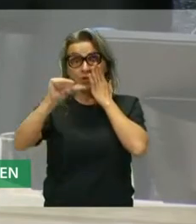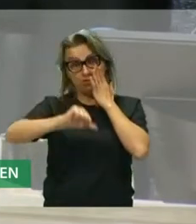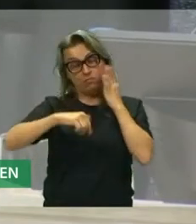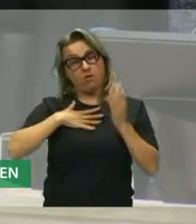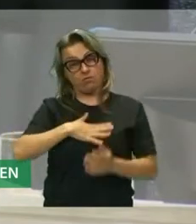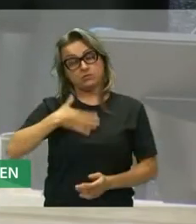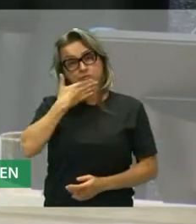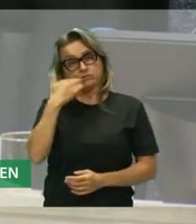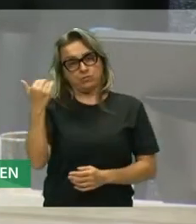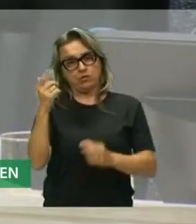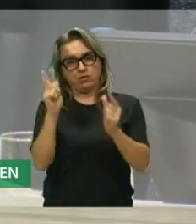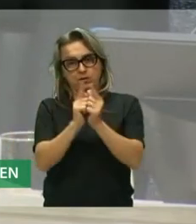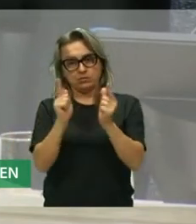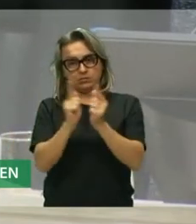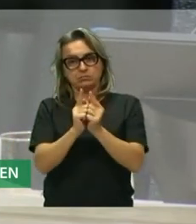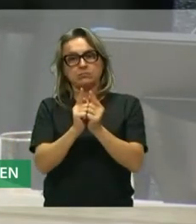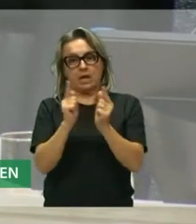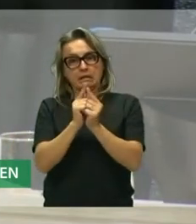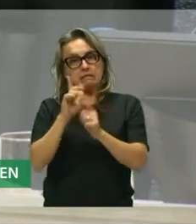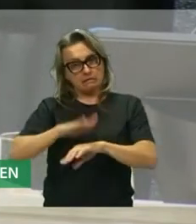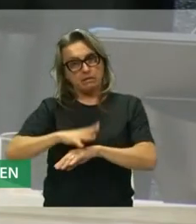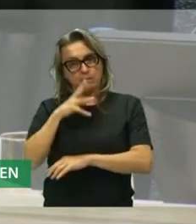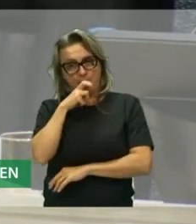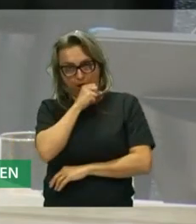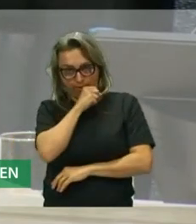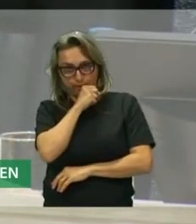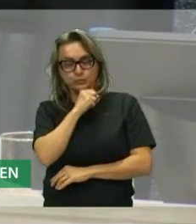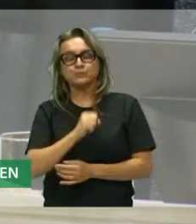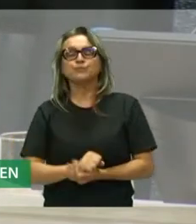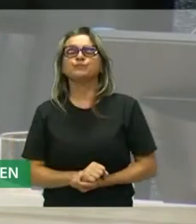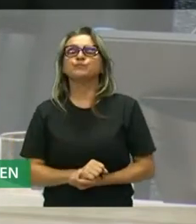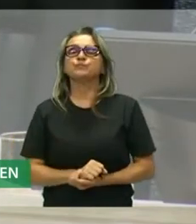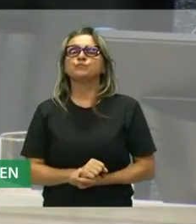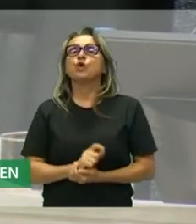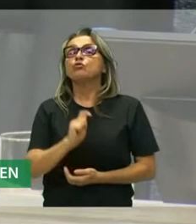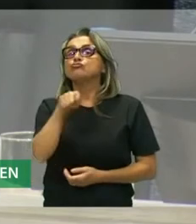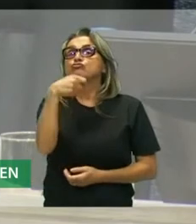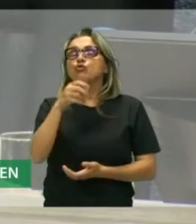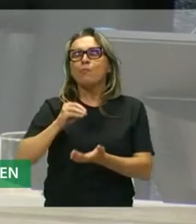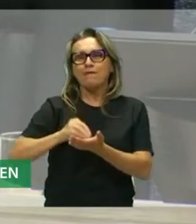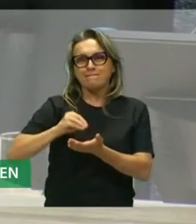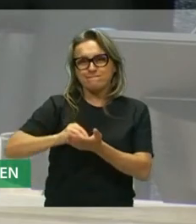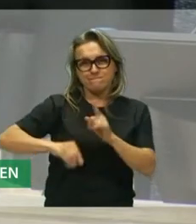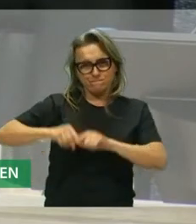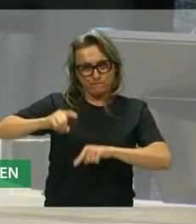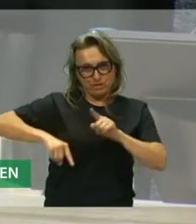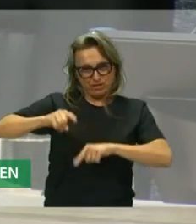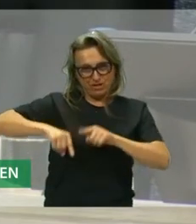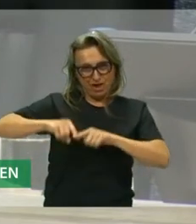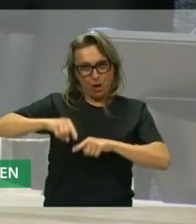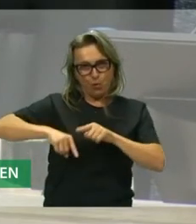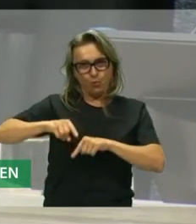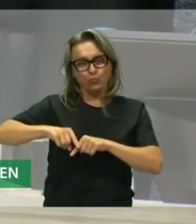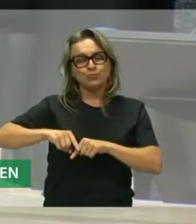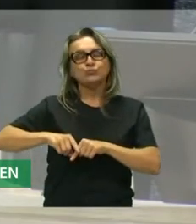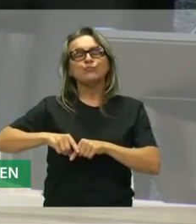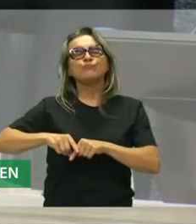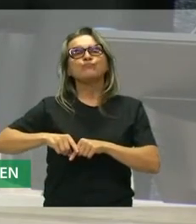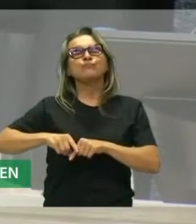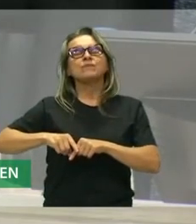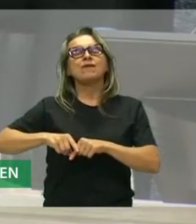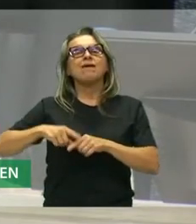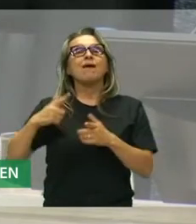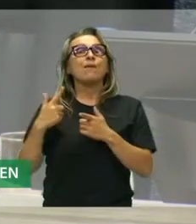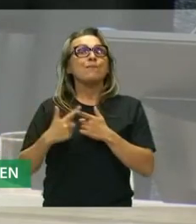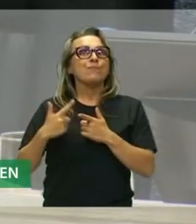atender com mais agilidade. Essa questão da falta de material, ela foi linkada ao bloqueio que